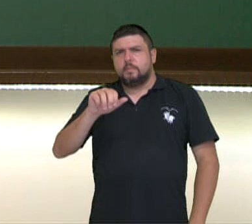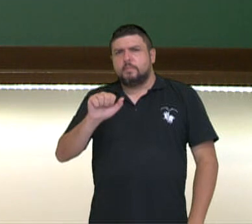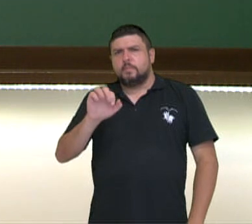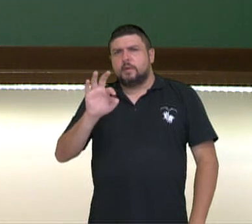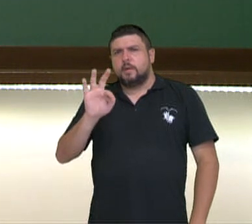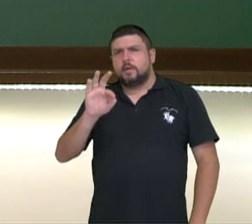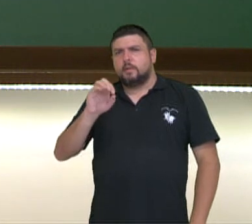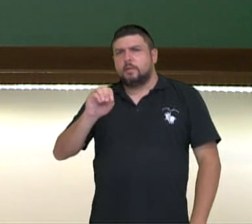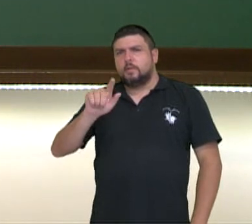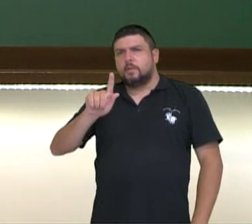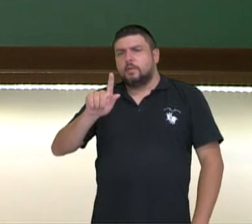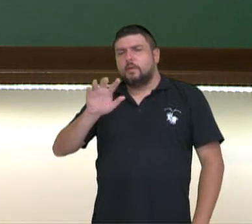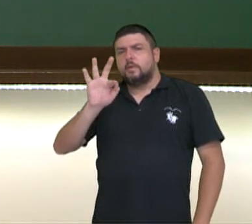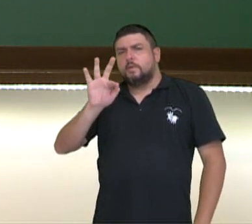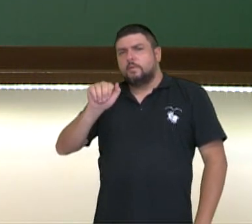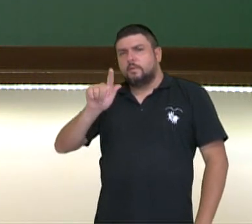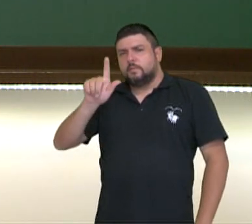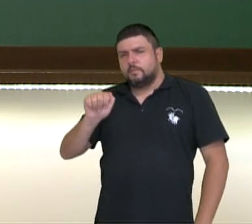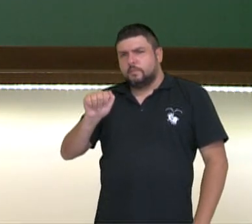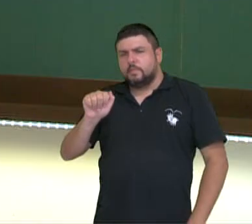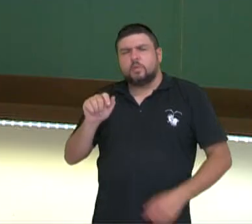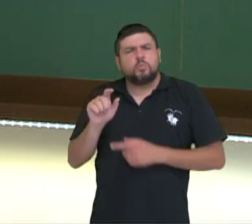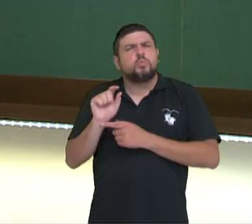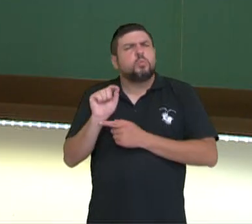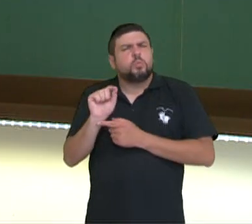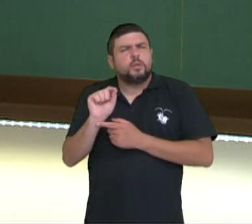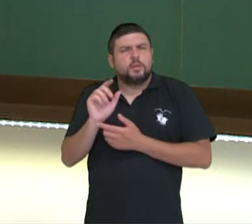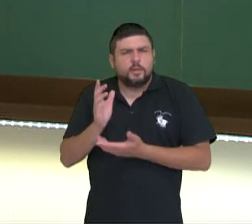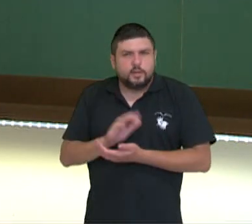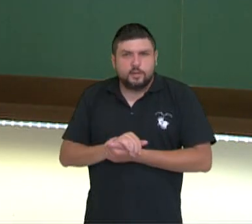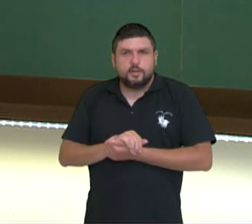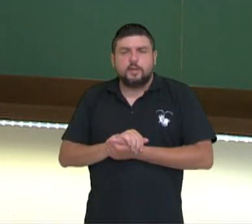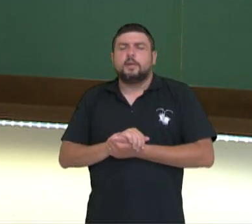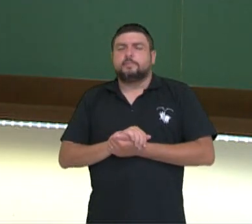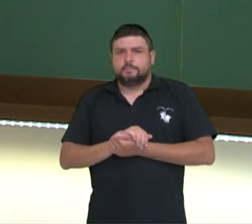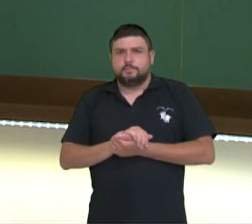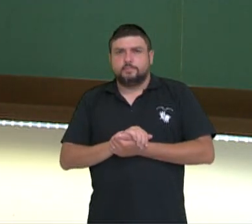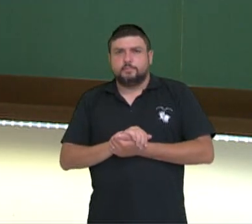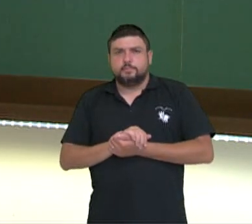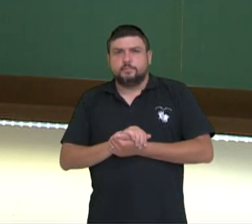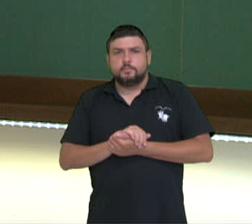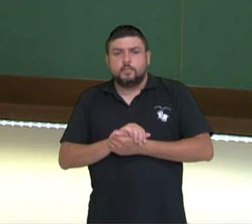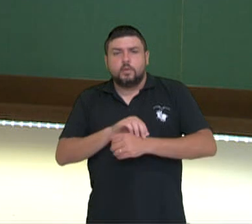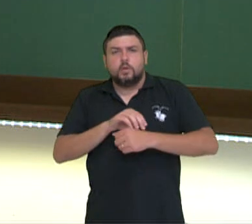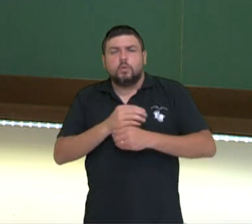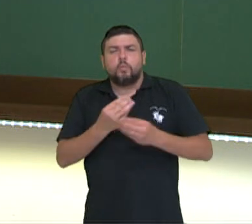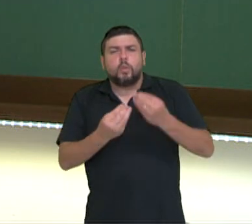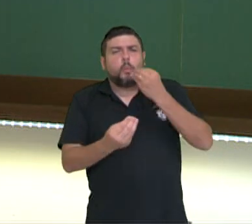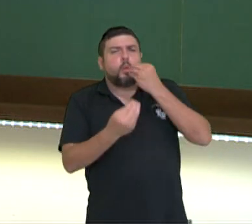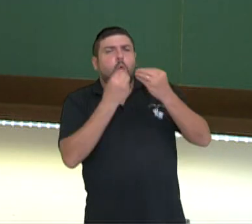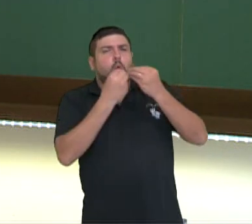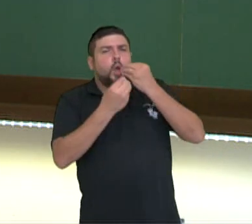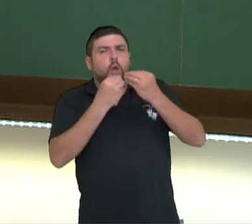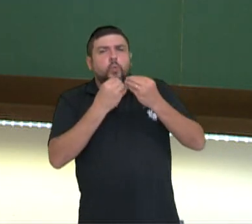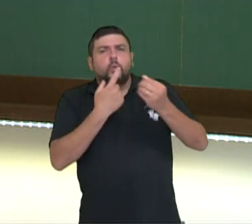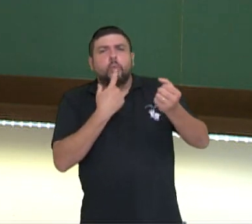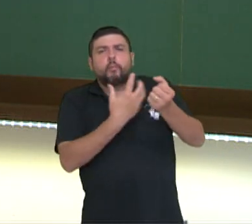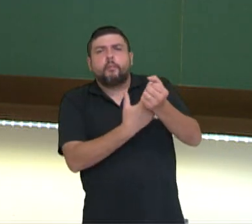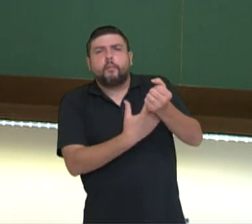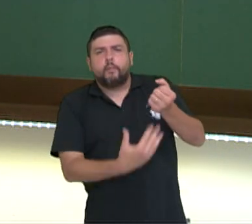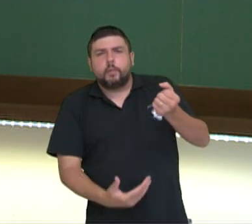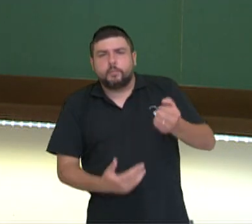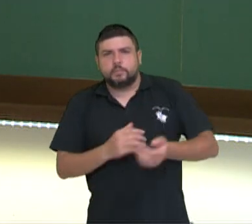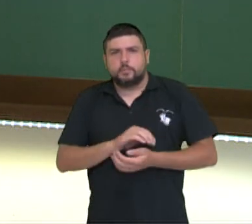hematófago? O que é um organismo hematófago? Ele vai se alimentar de sangue. Vamos olhar aqui,